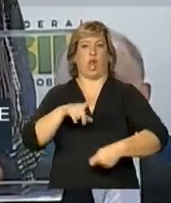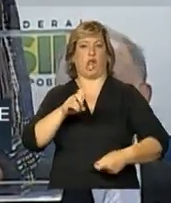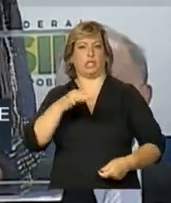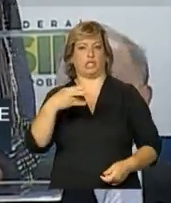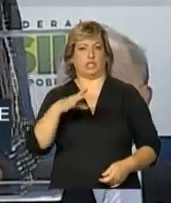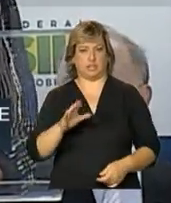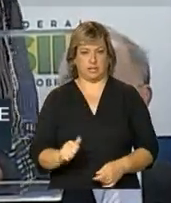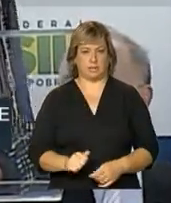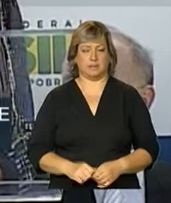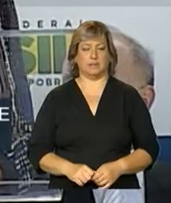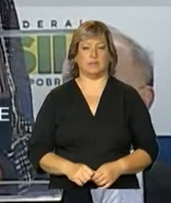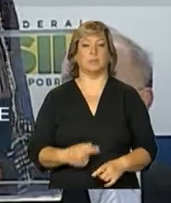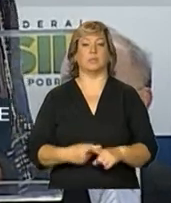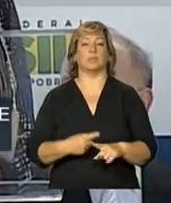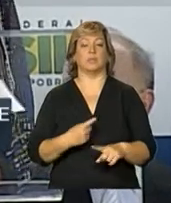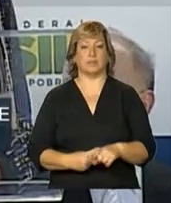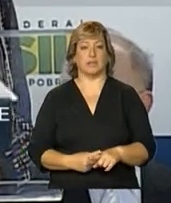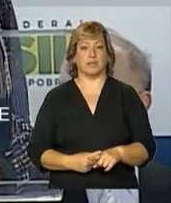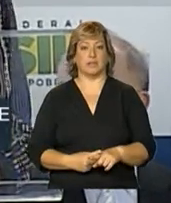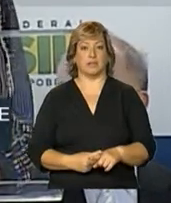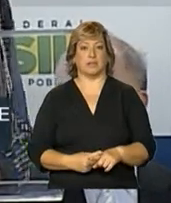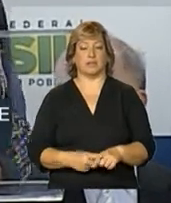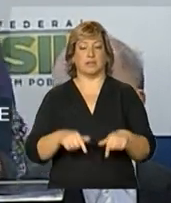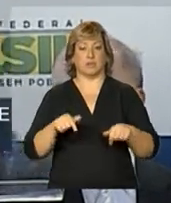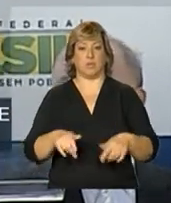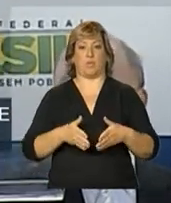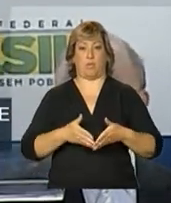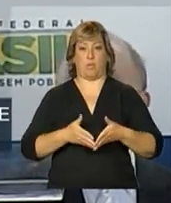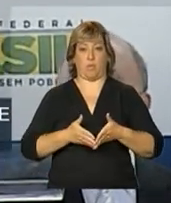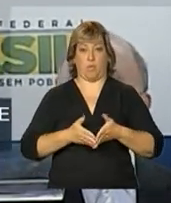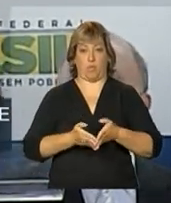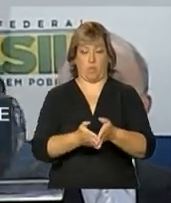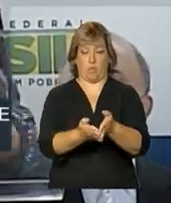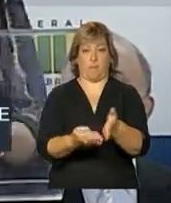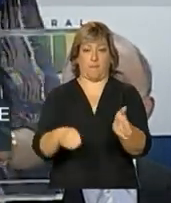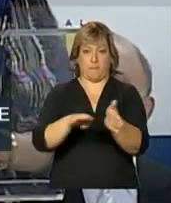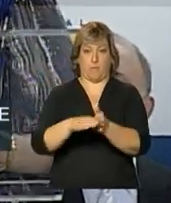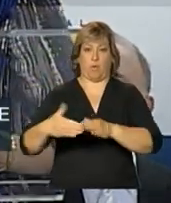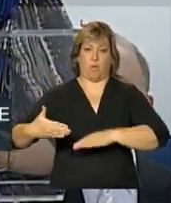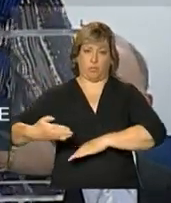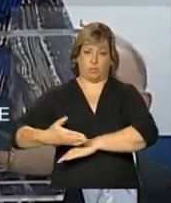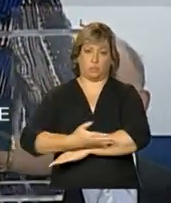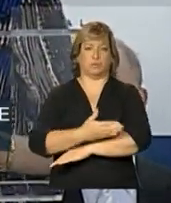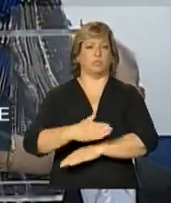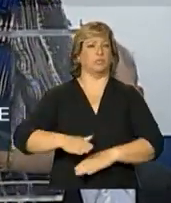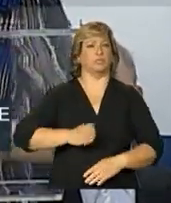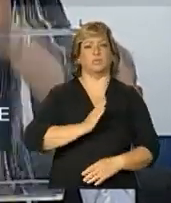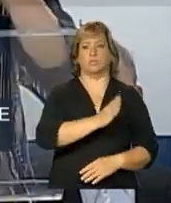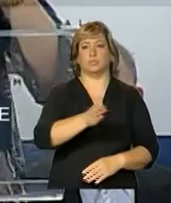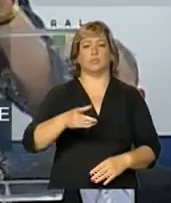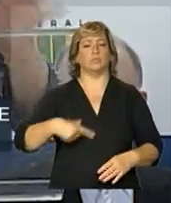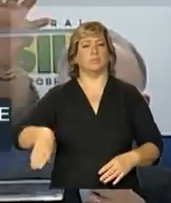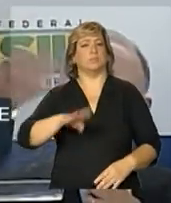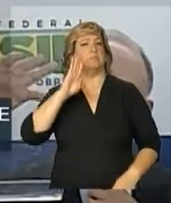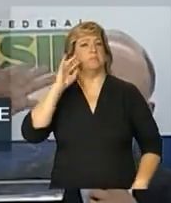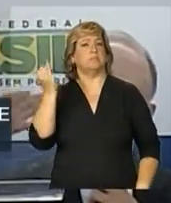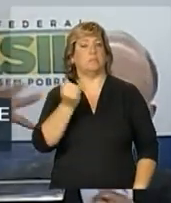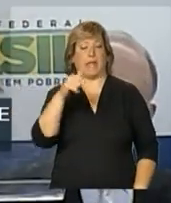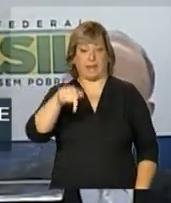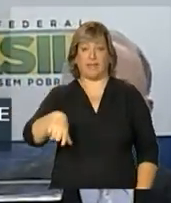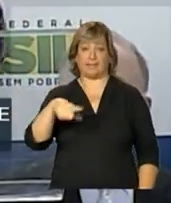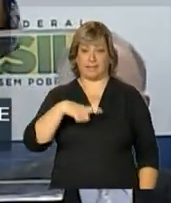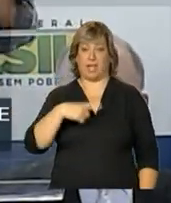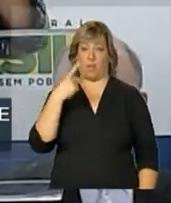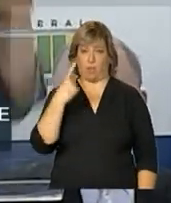é porque os portos São um dos elos principais da cadeia logística tem um porco